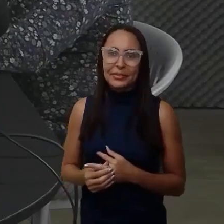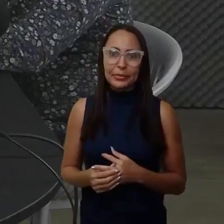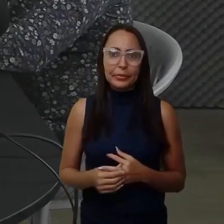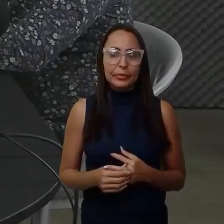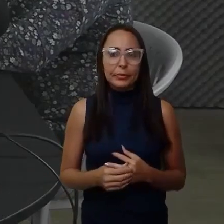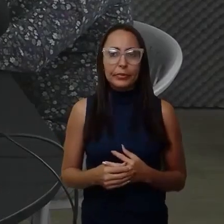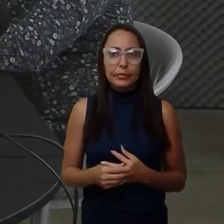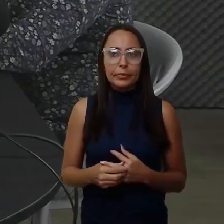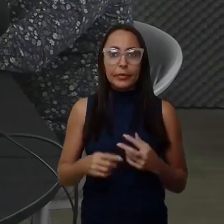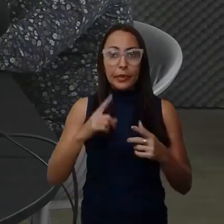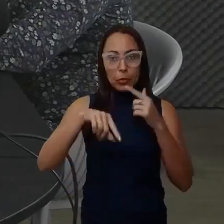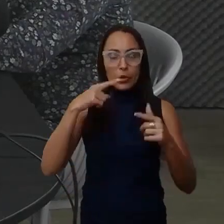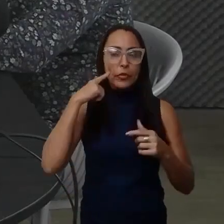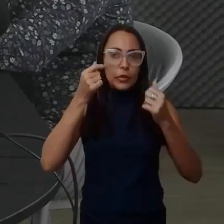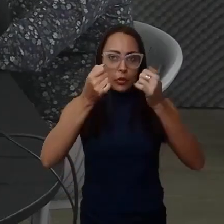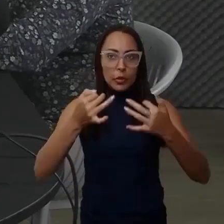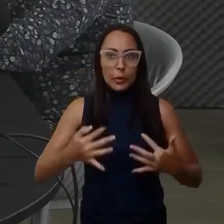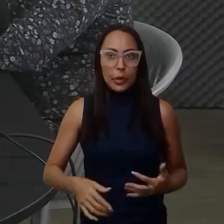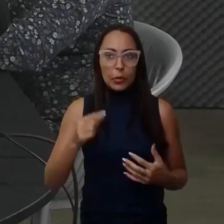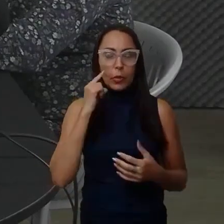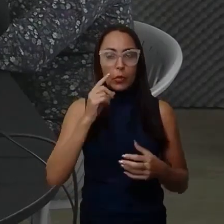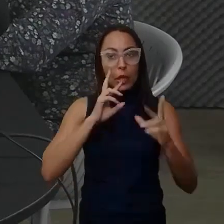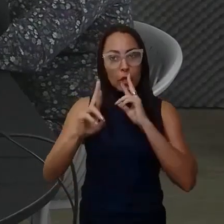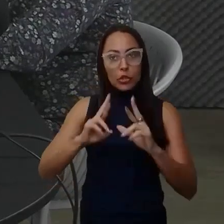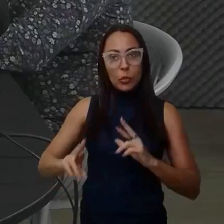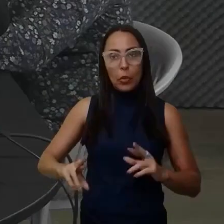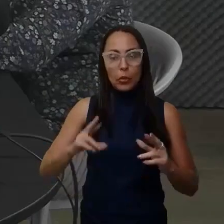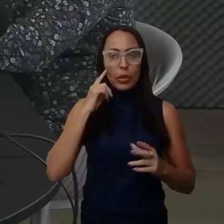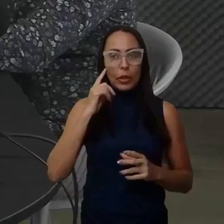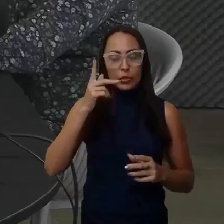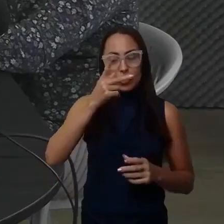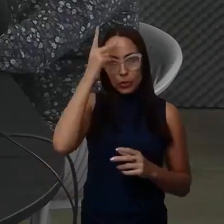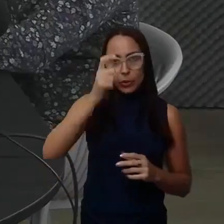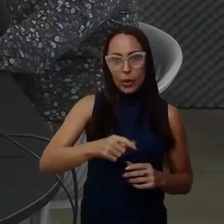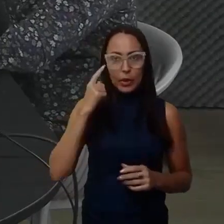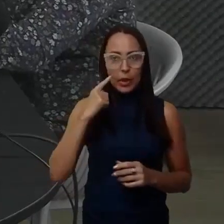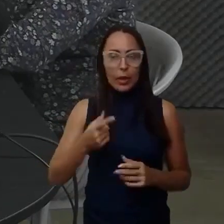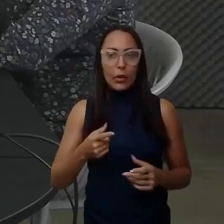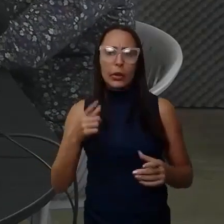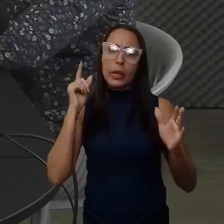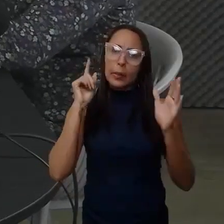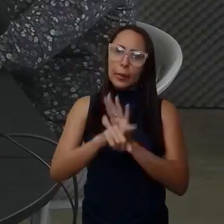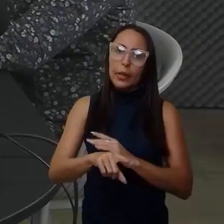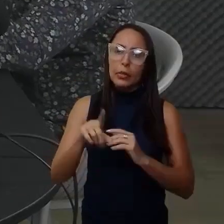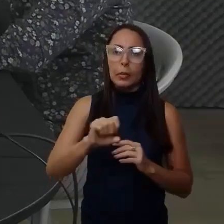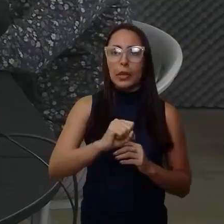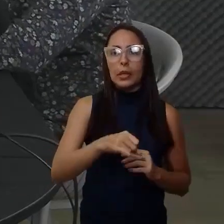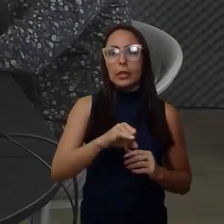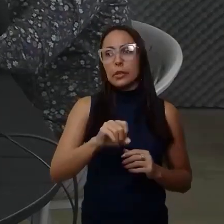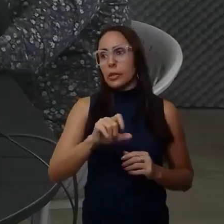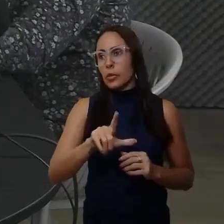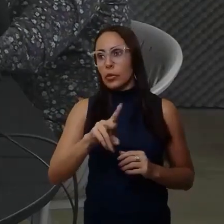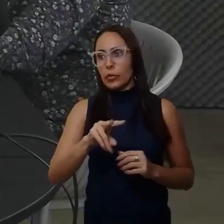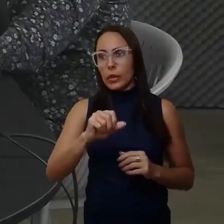pouco tu vai me contar um pouco sobre a resposta do público, tá? Mas daqui a pouco, porque eu queria perguntar pra Silvana. Silvana, me